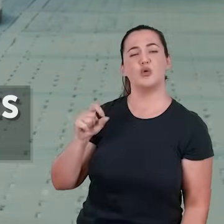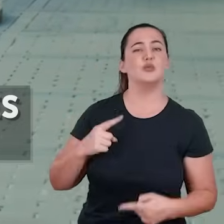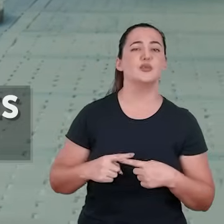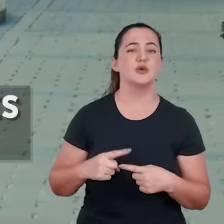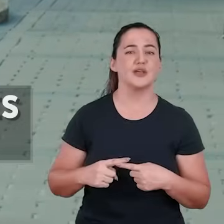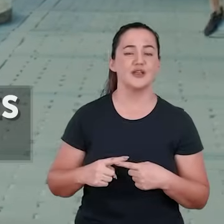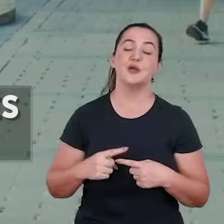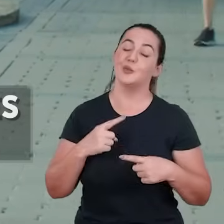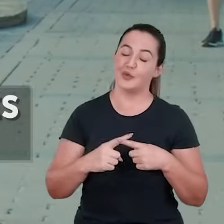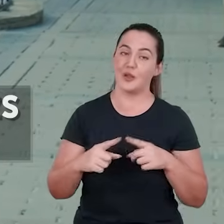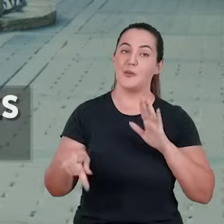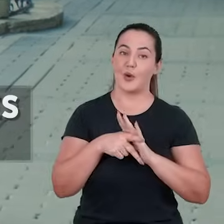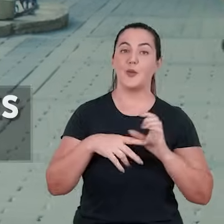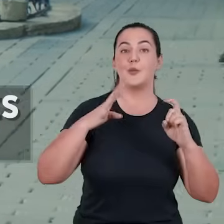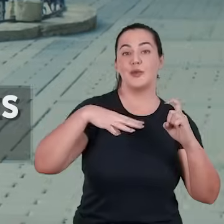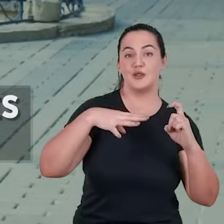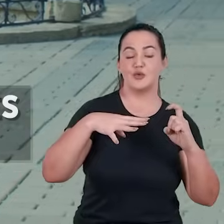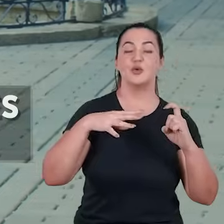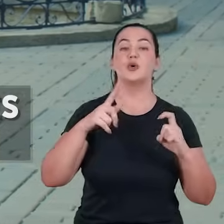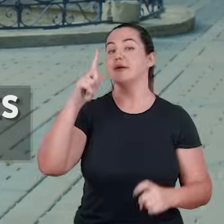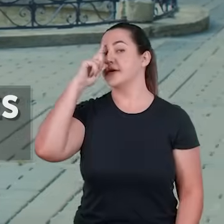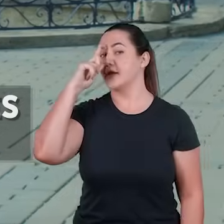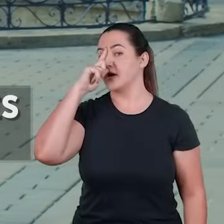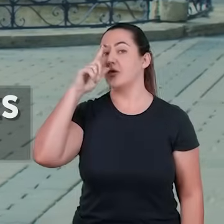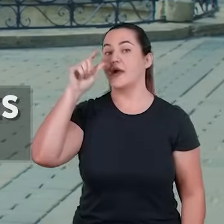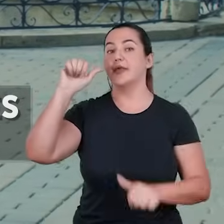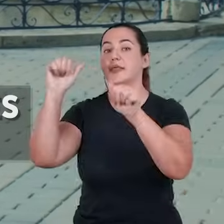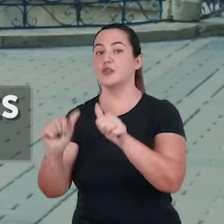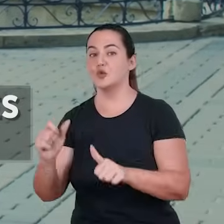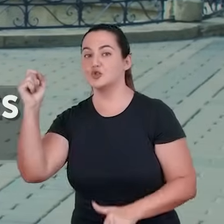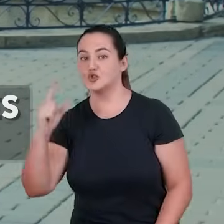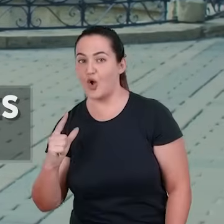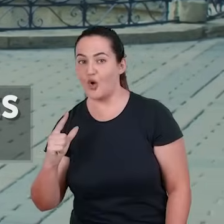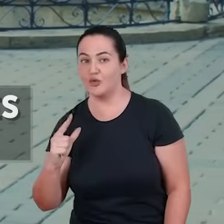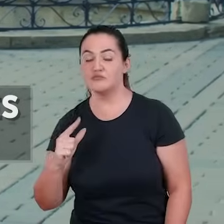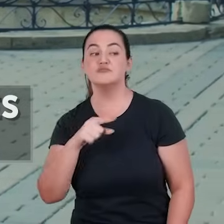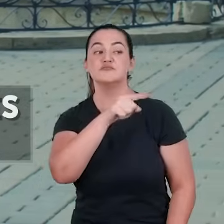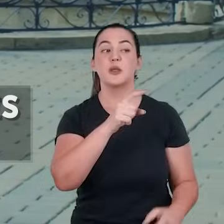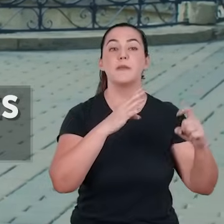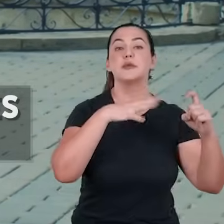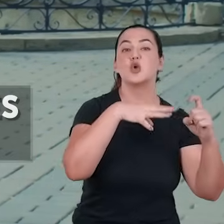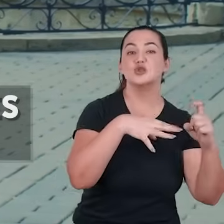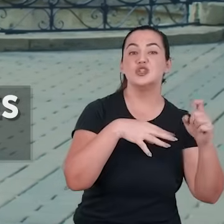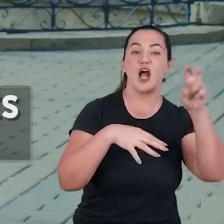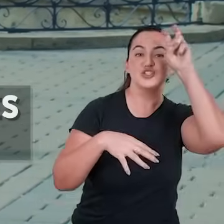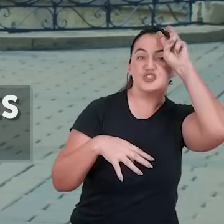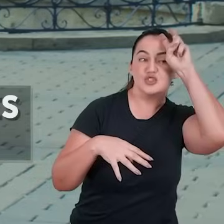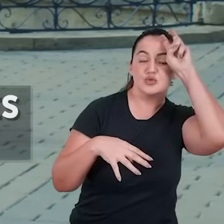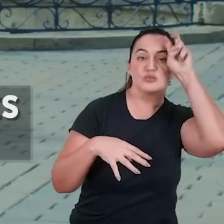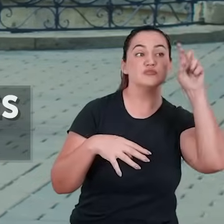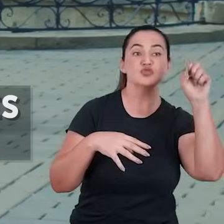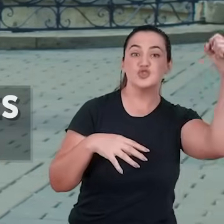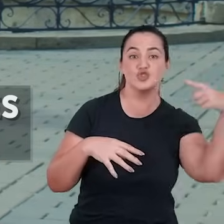mitologia grega, o deus do Sol. Viu a coincidência? O Deus do Sol, o Deus do Sol. E por que